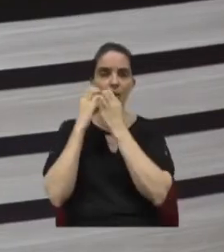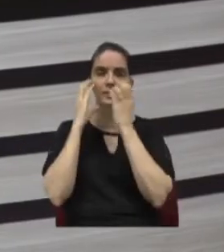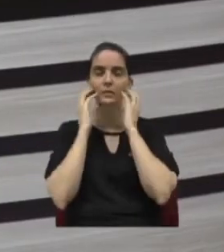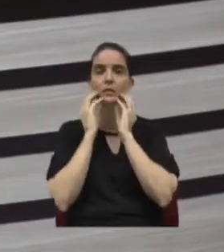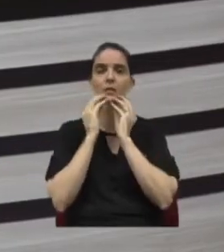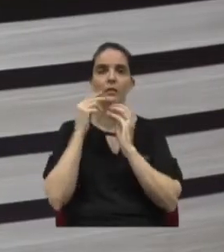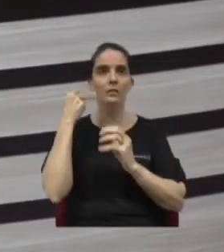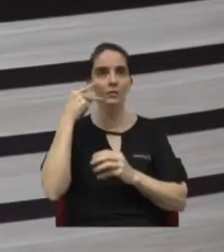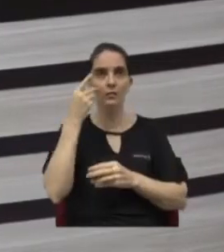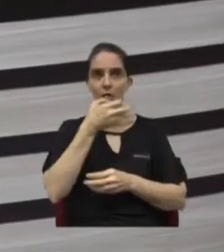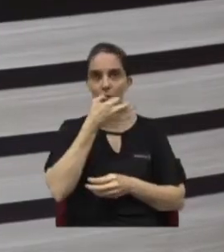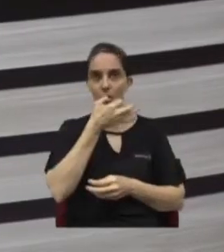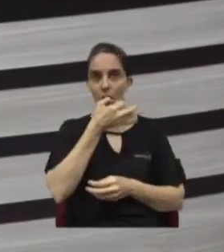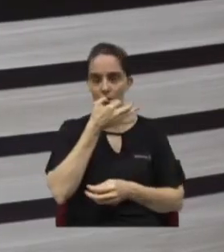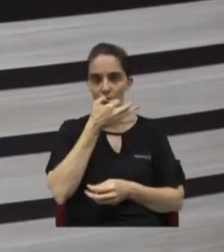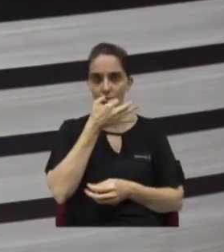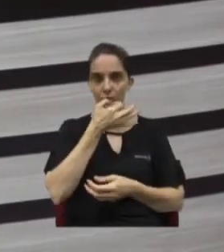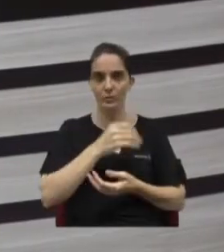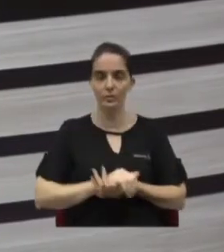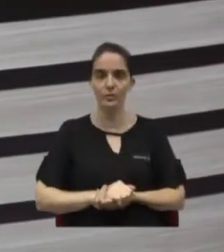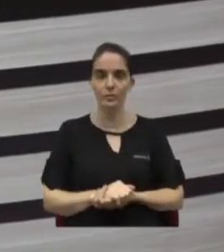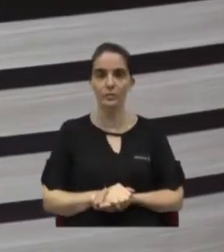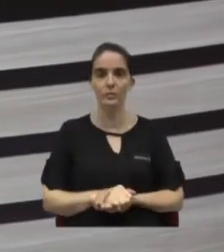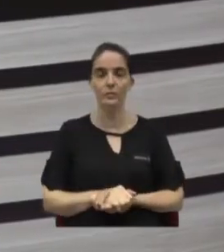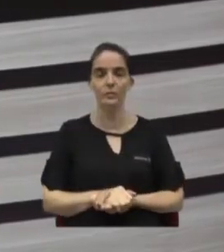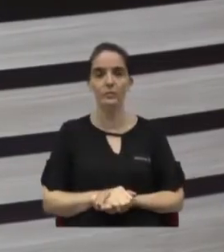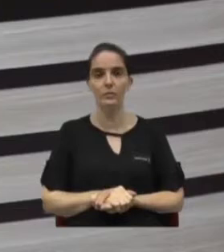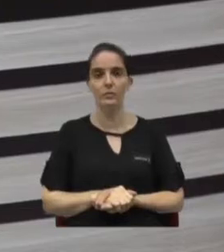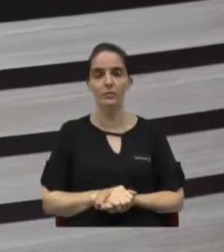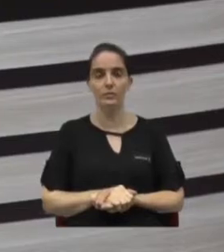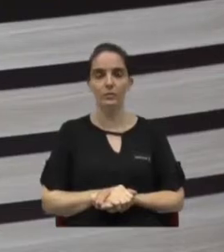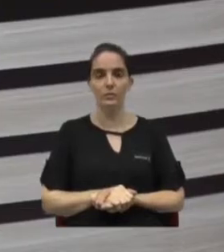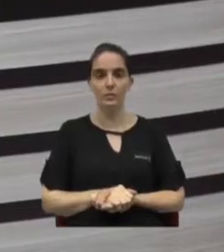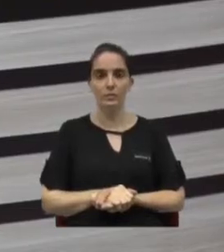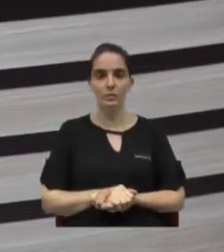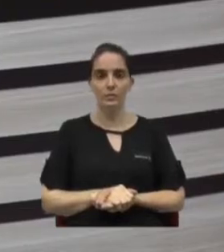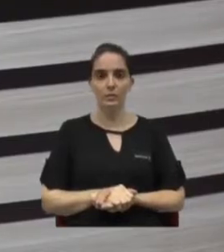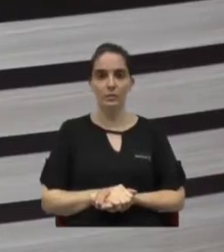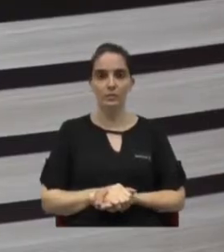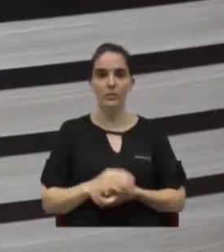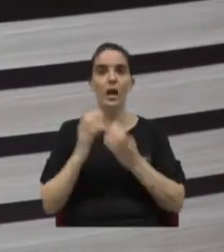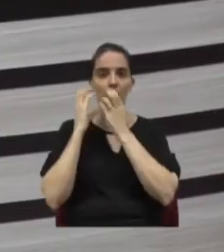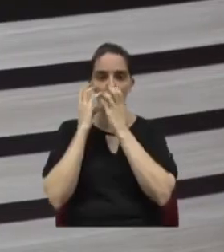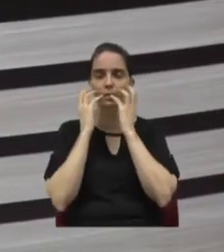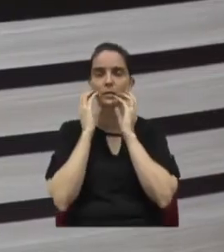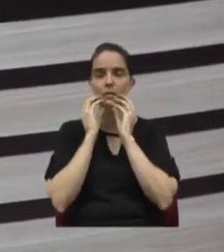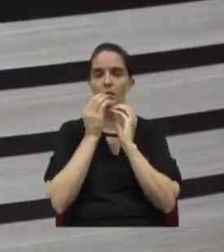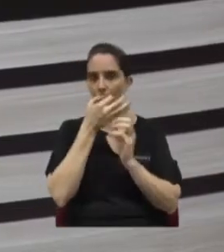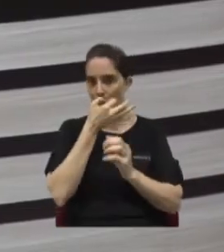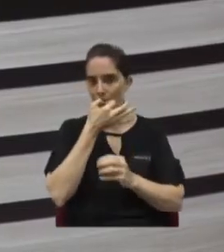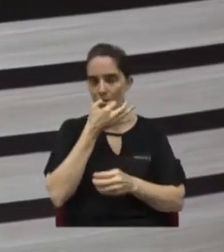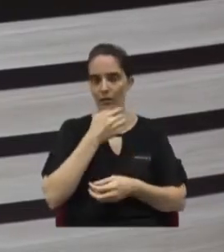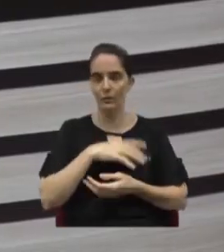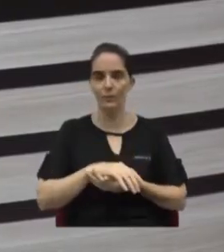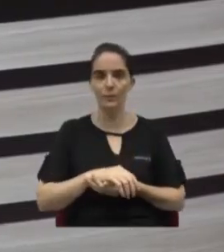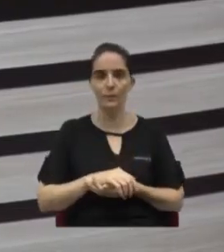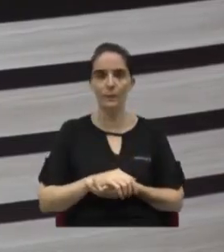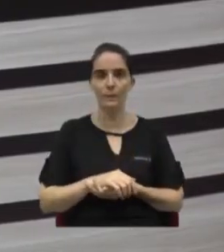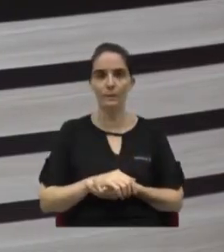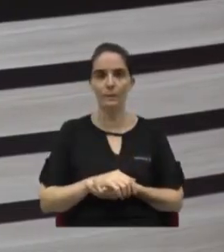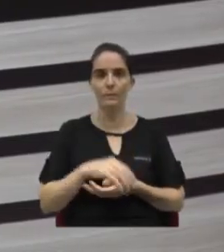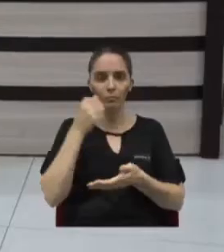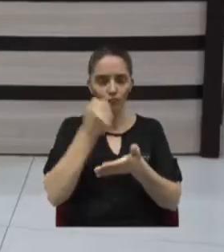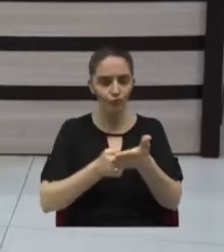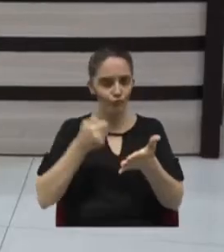vereador deseja discutir o requerimento? Gostaria, presidente. Para discutir o requerimento, vereador Mir do Lanche. Como é uma luta sua